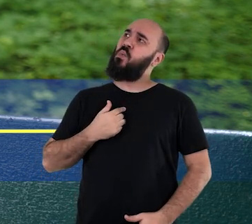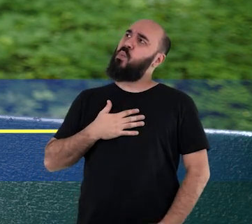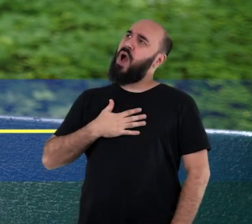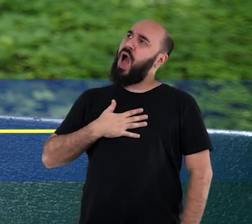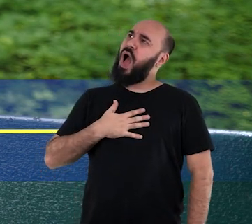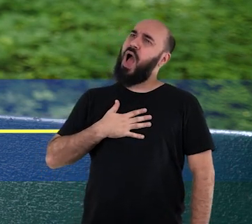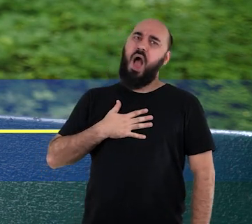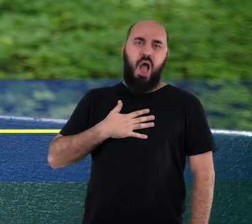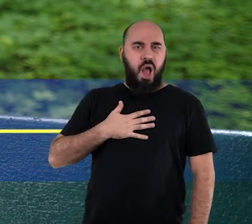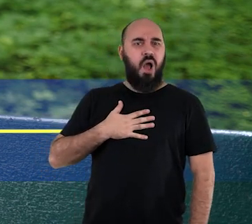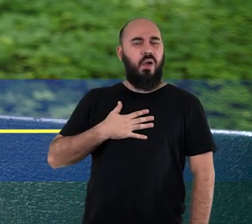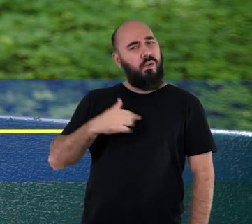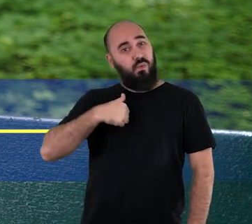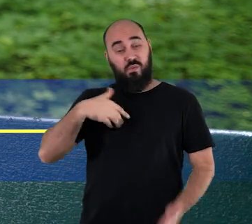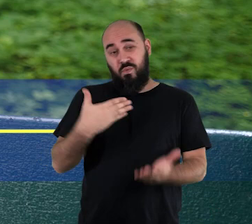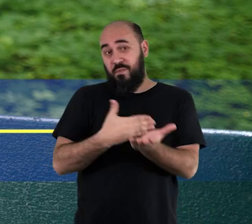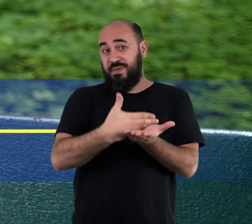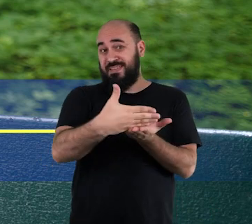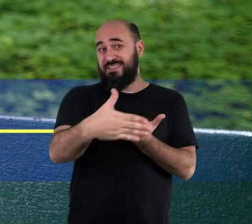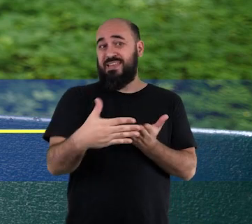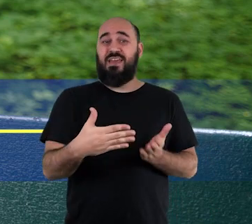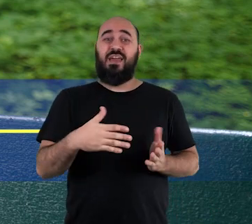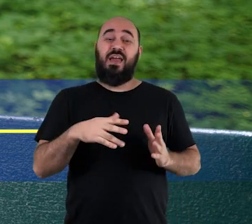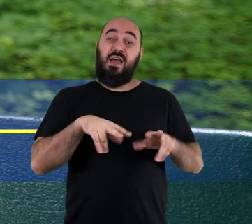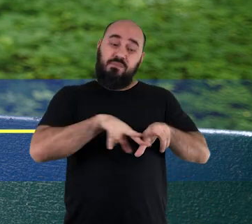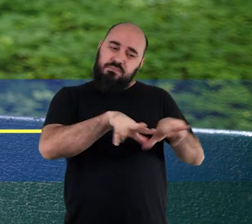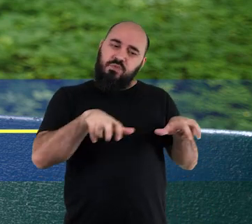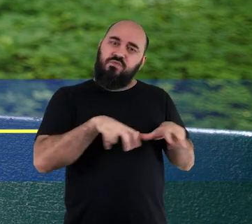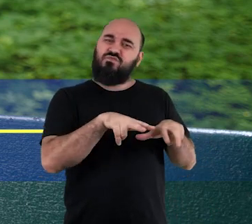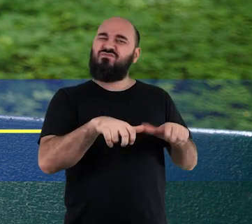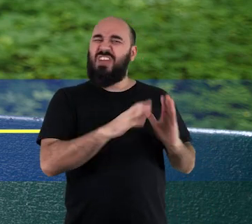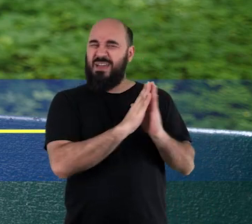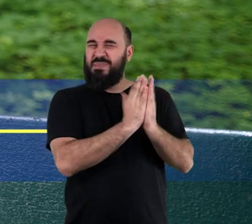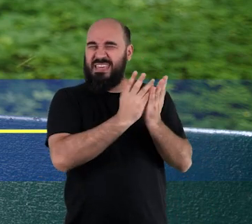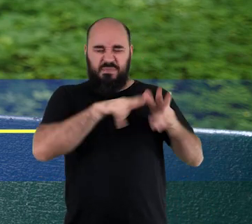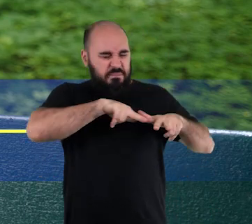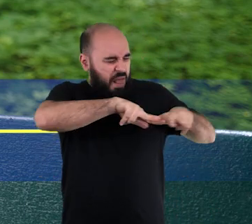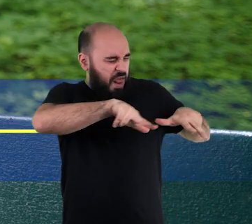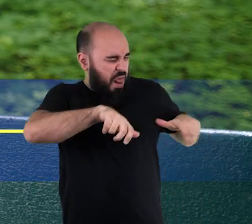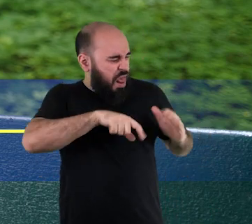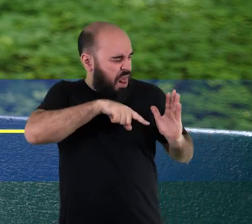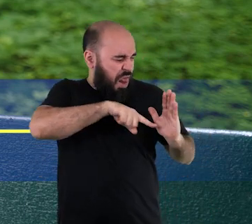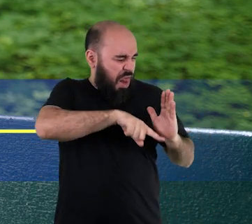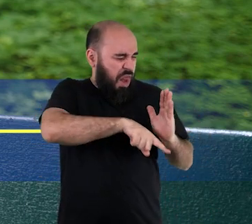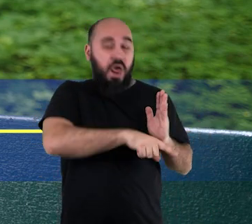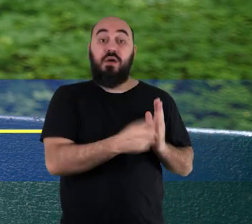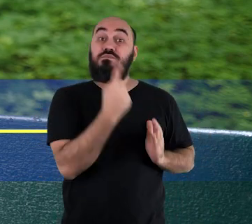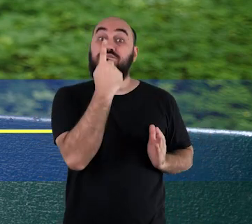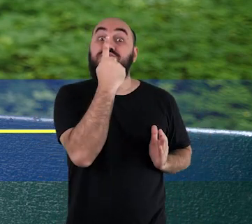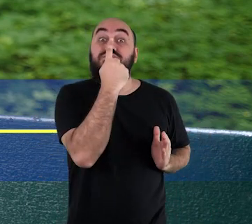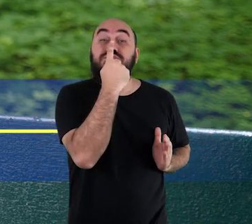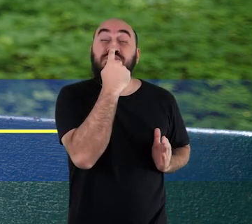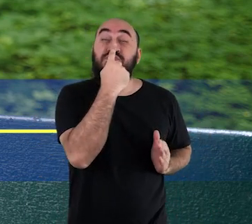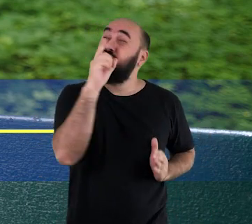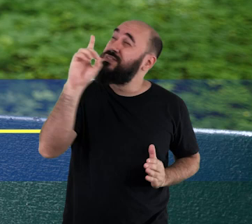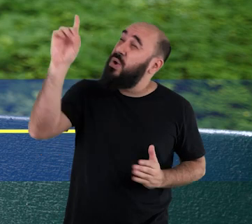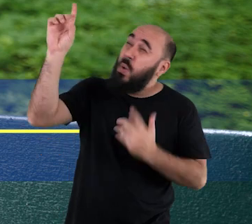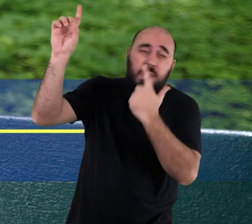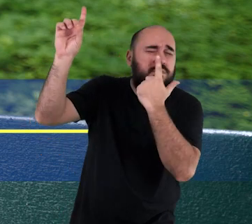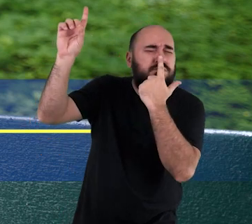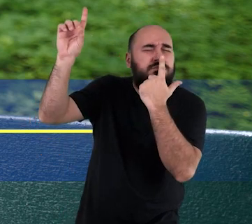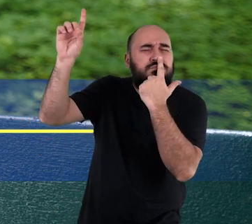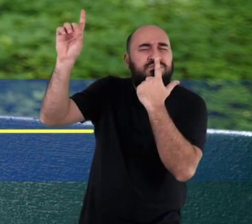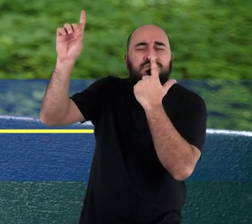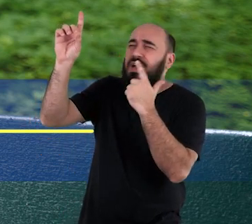na igreja, comecei a ter um relacionamento mais íntimo com Deus. E eu senti dentro de mim que eu queria ser